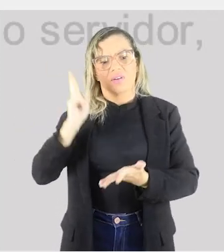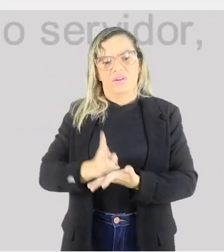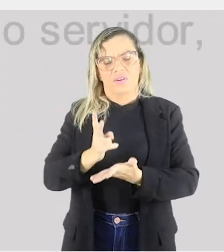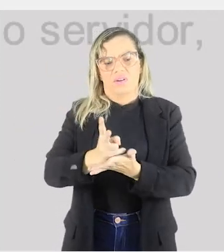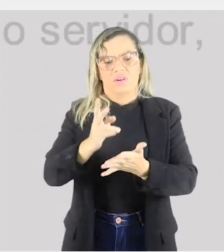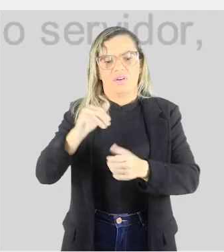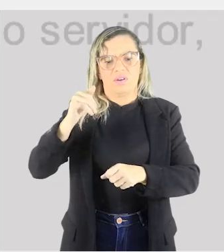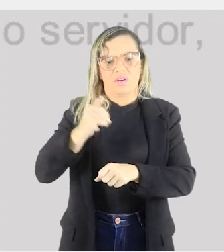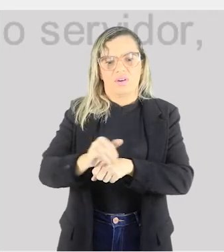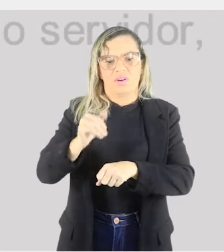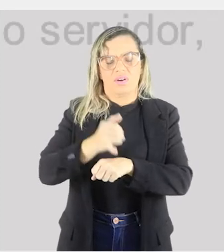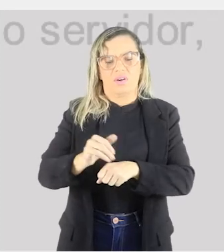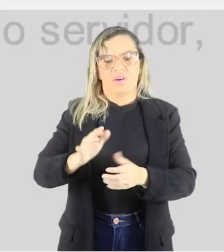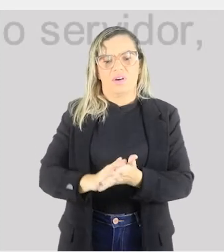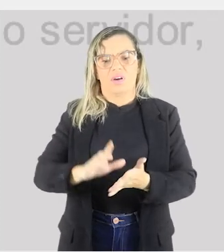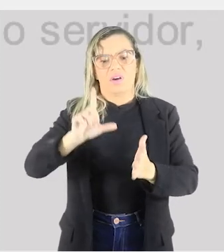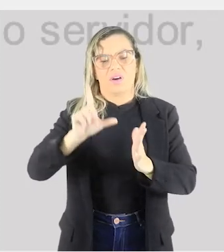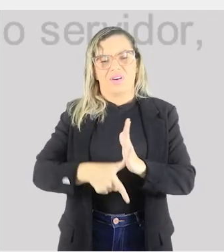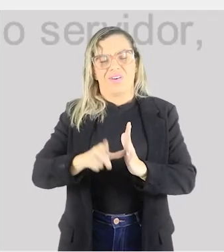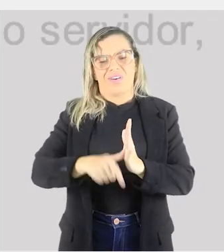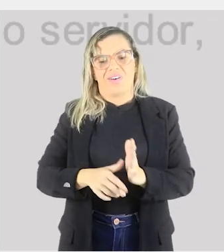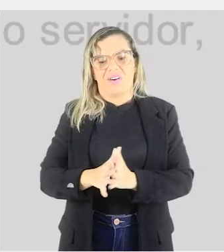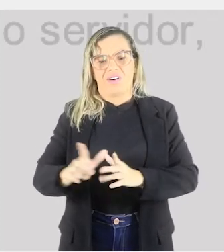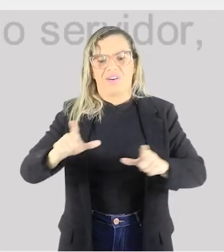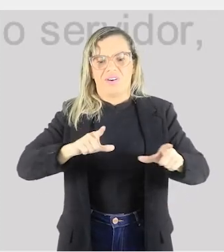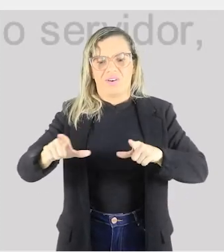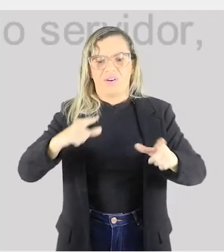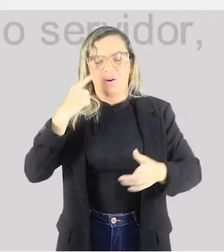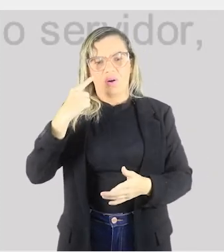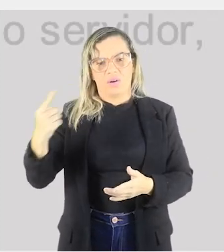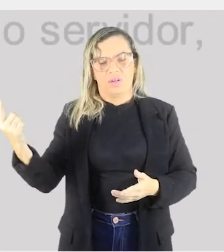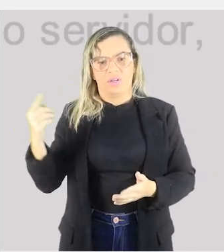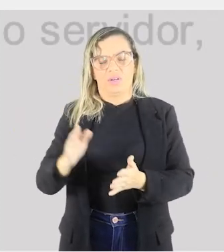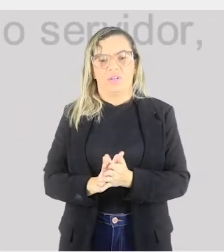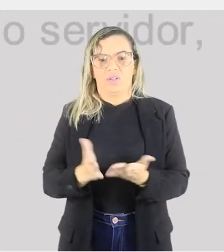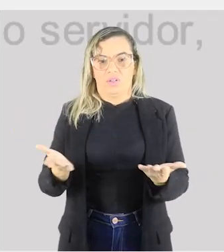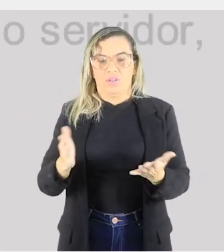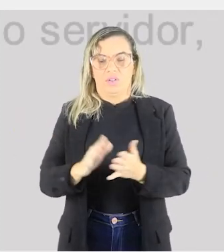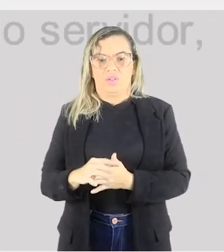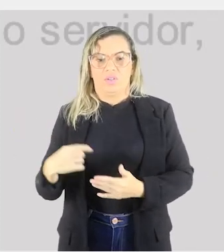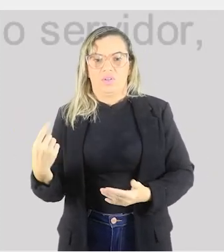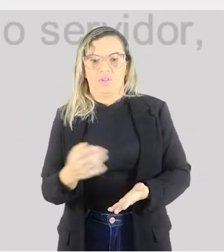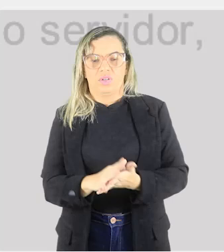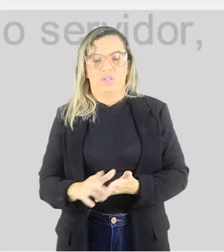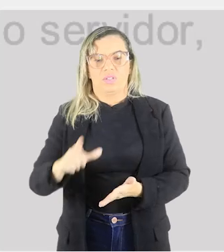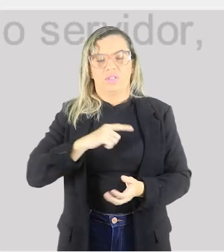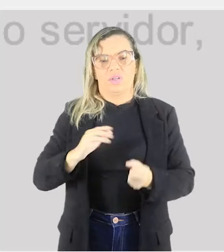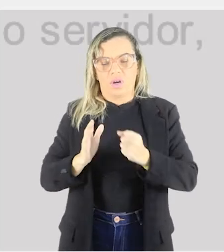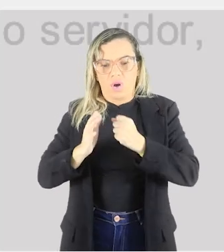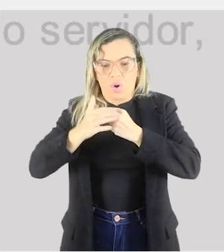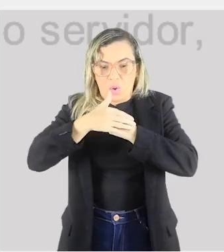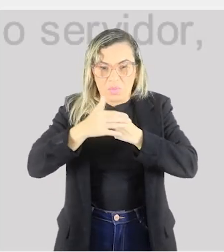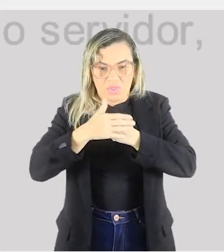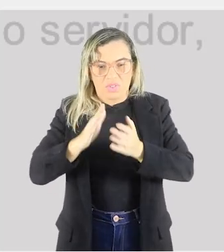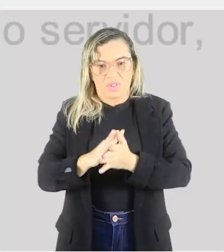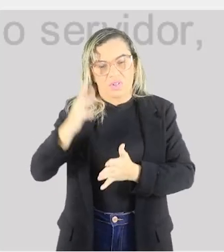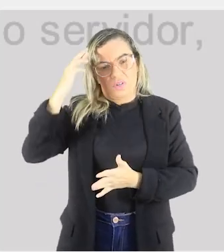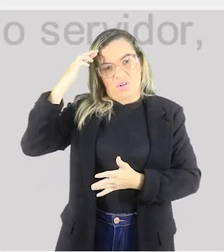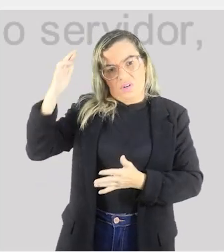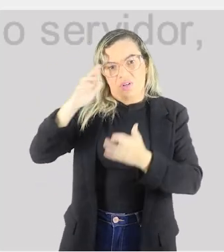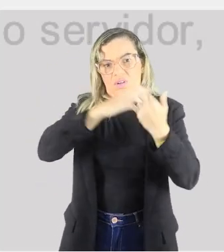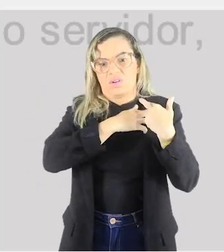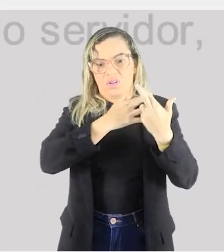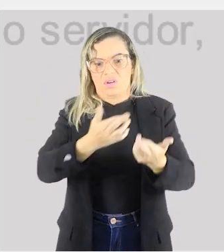e seus atrasos ao serviço. Aqui nós temos uma omissão da autoridade competente, porque se há